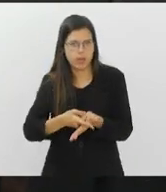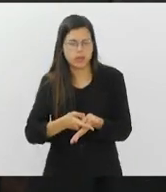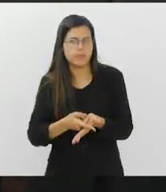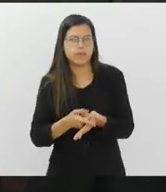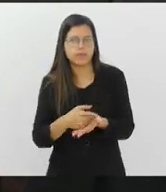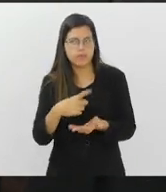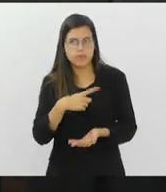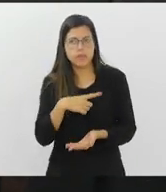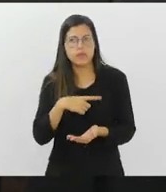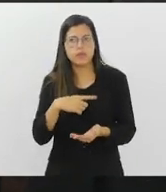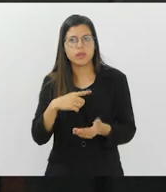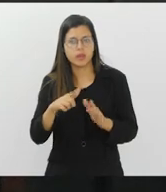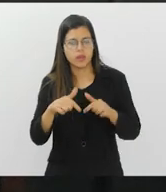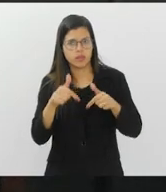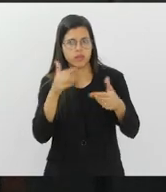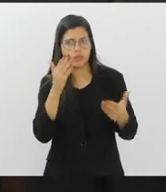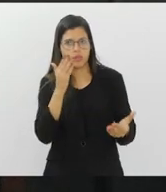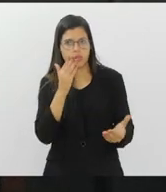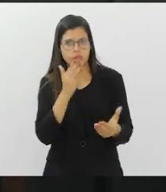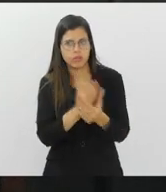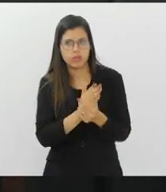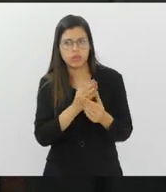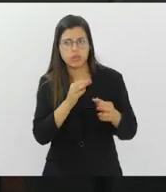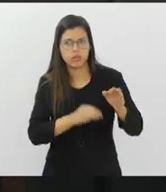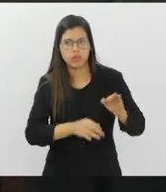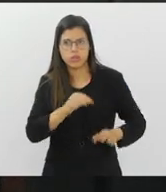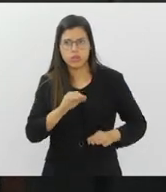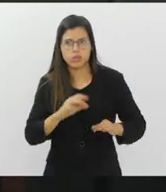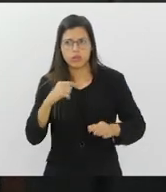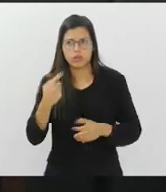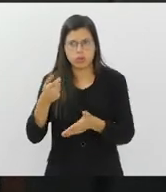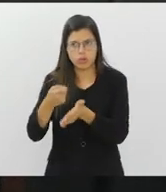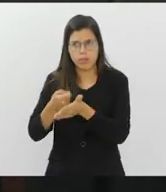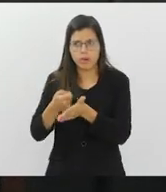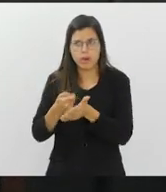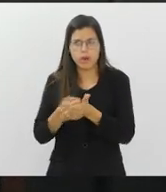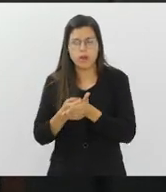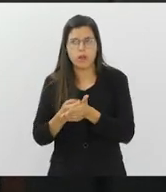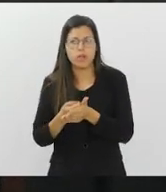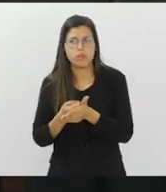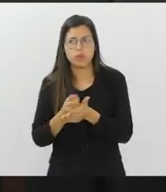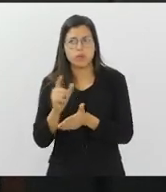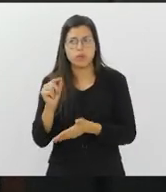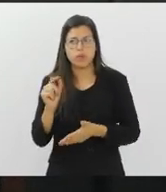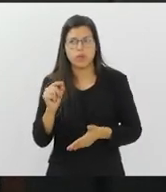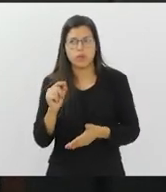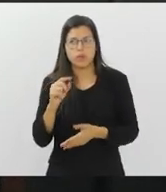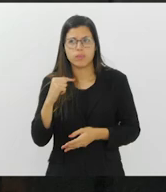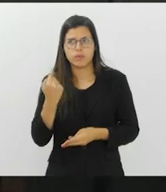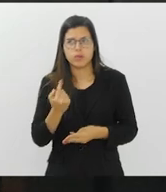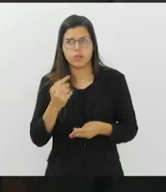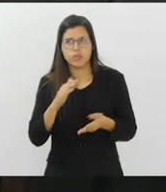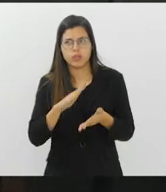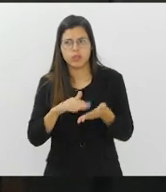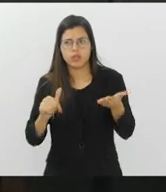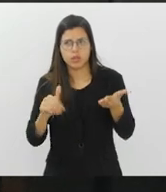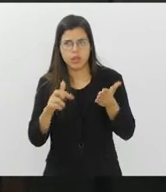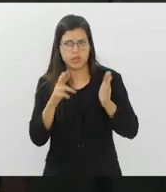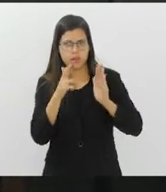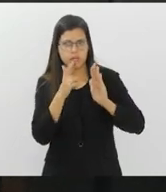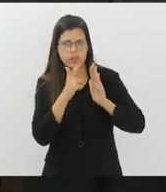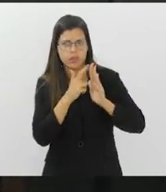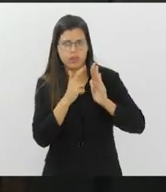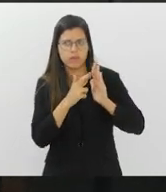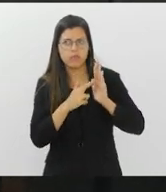essa ação na Justiça e nós fomos obrigados, após o trânsito em julgado dessa decisão, que nós excluíssemos